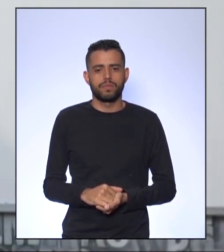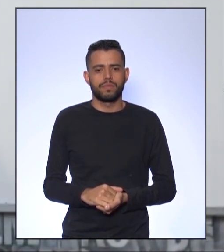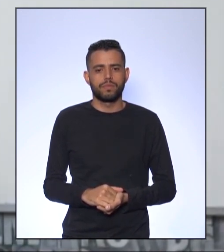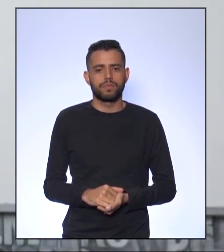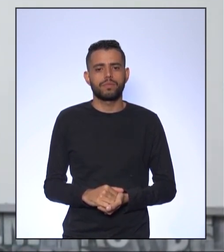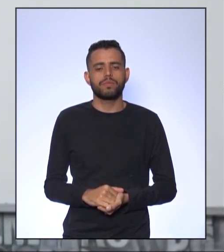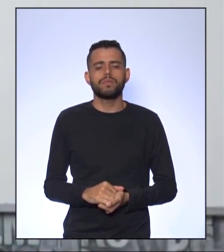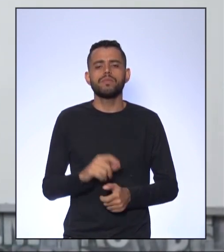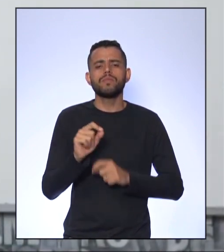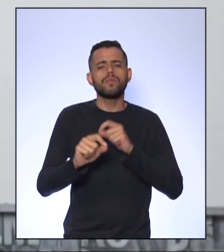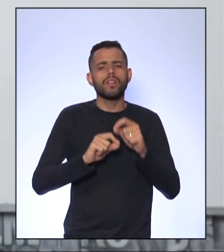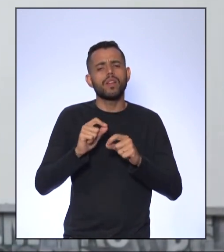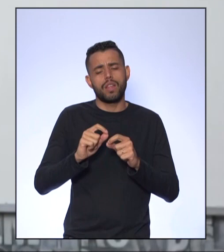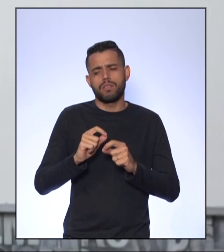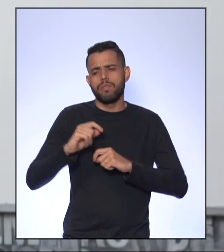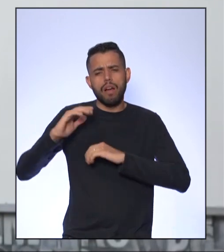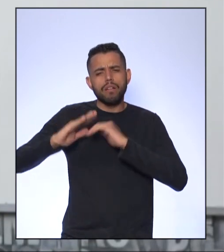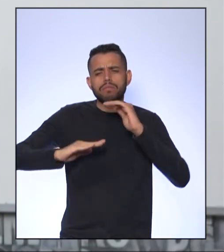humanas.